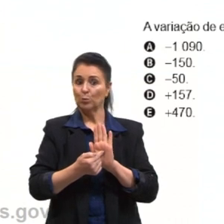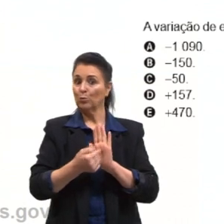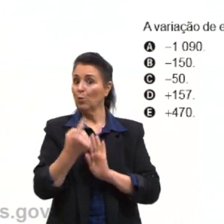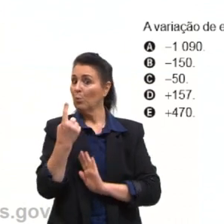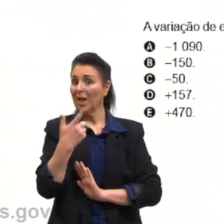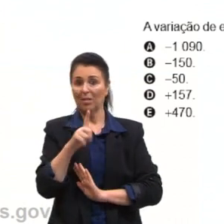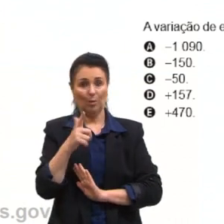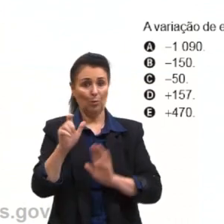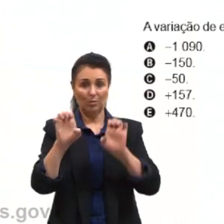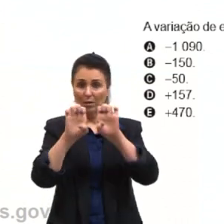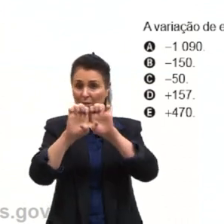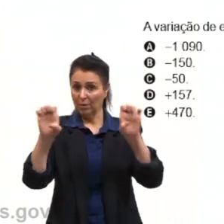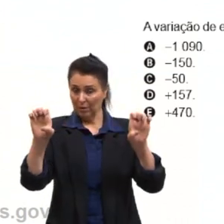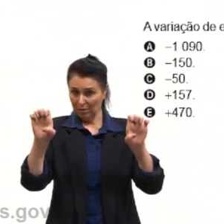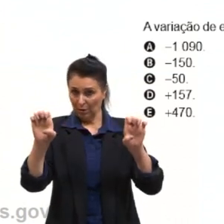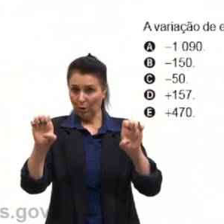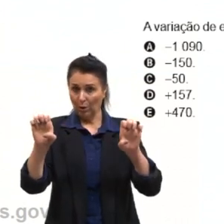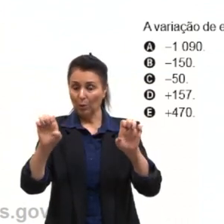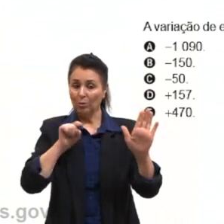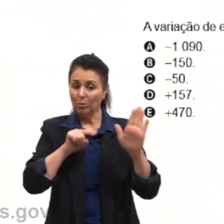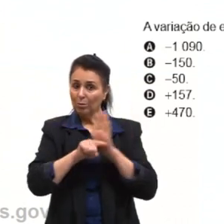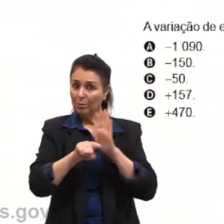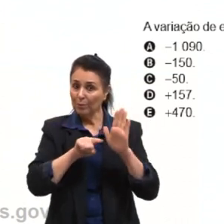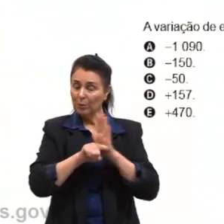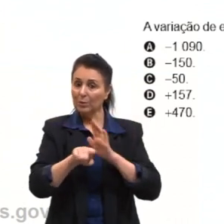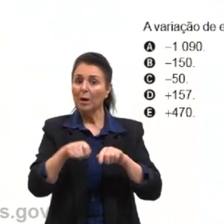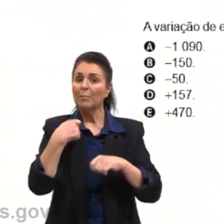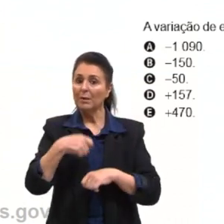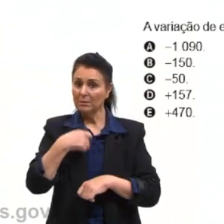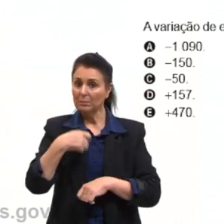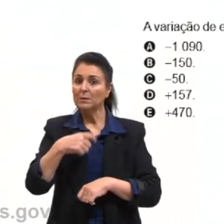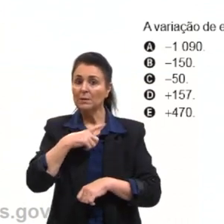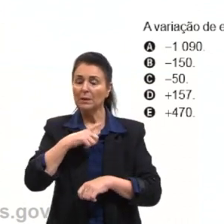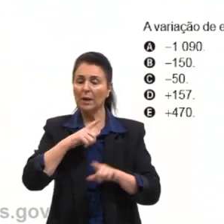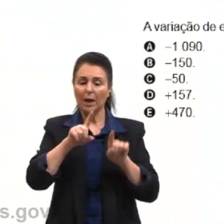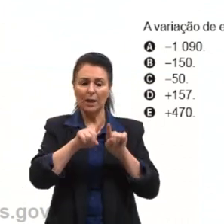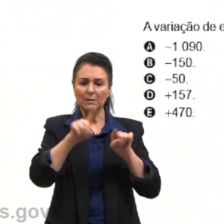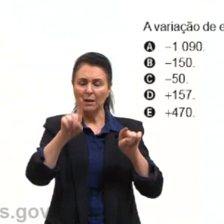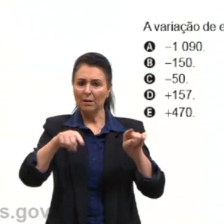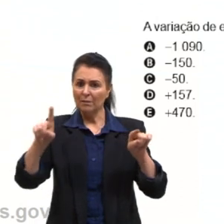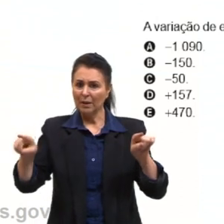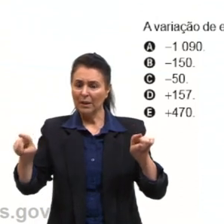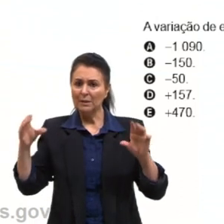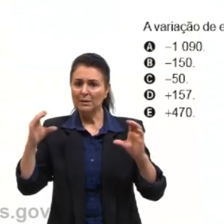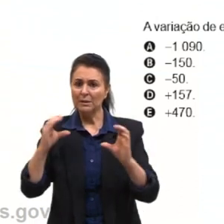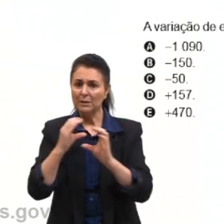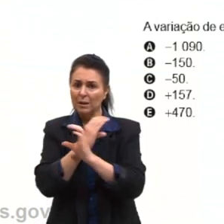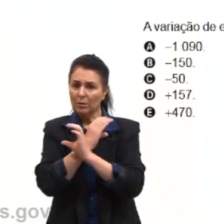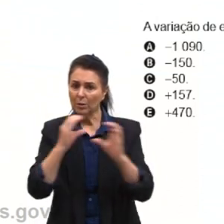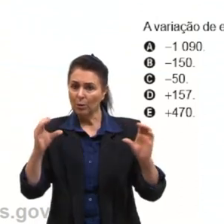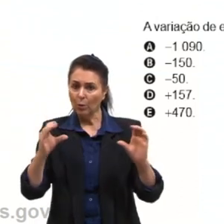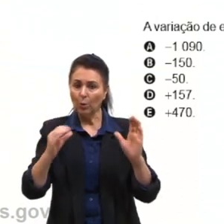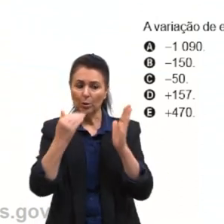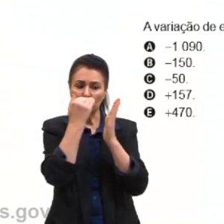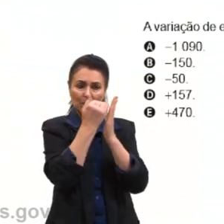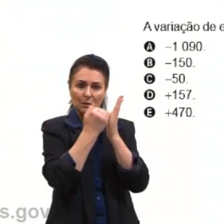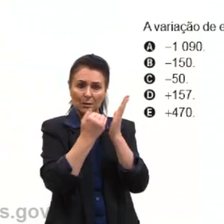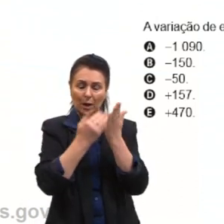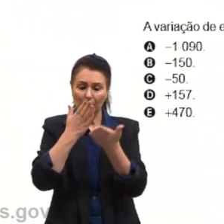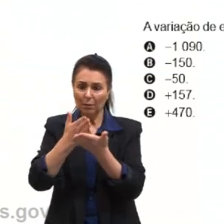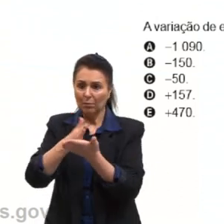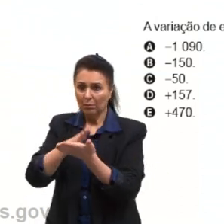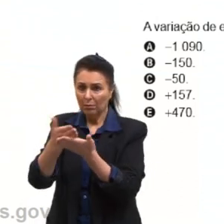da da questão mas ela tem que trazer assim as variações de entalpia das etapas intermediárias das